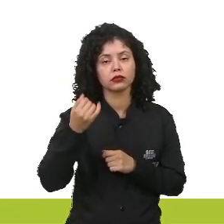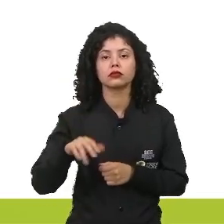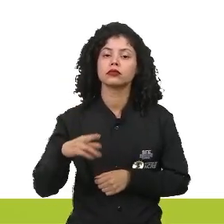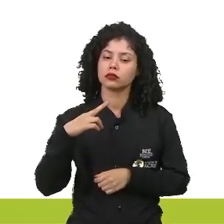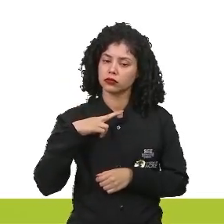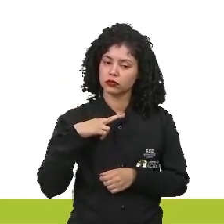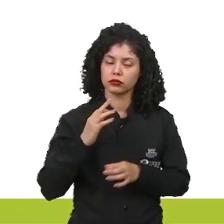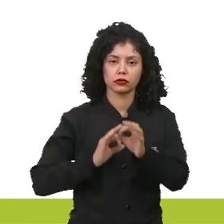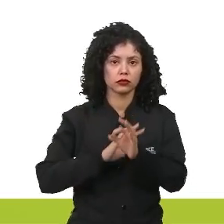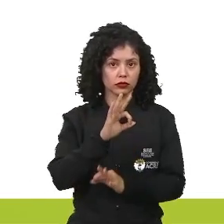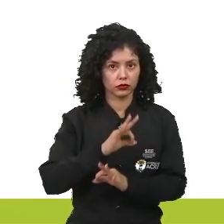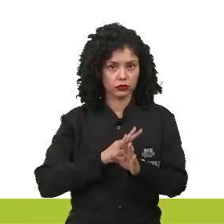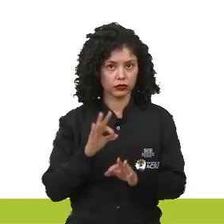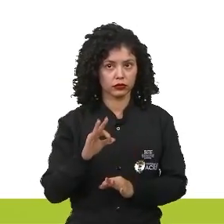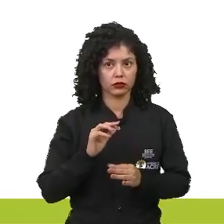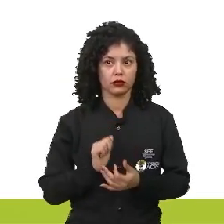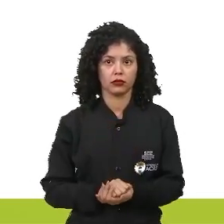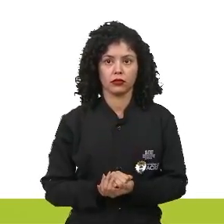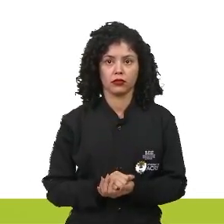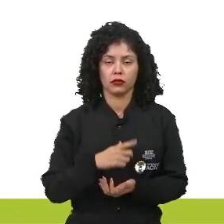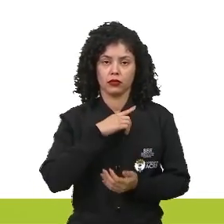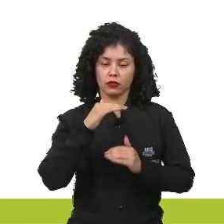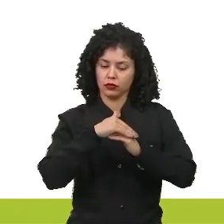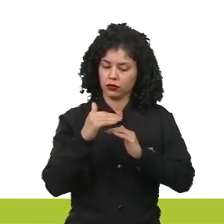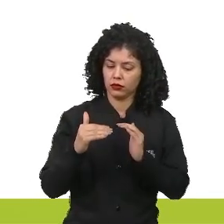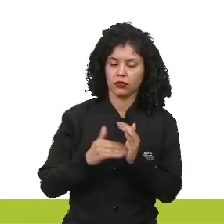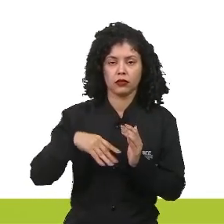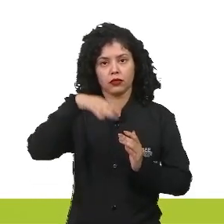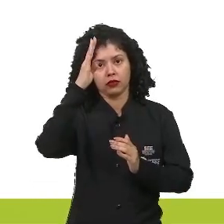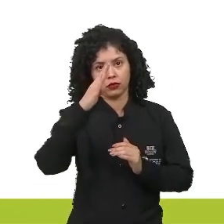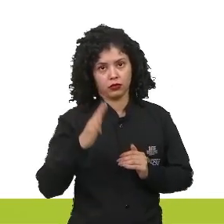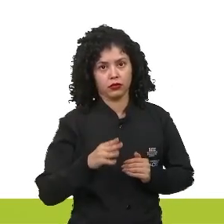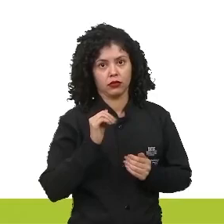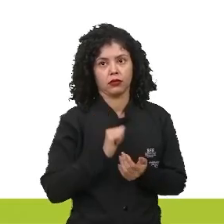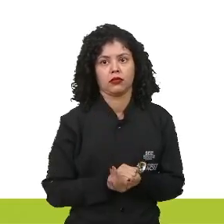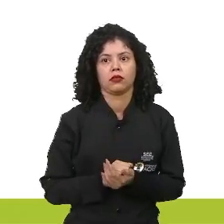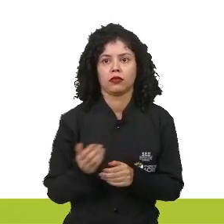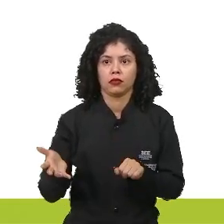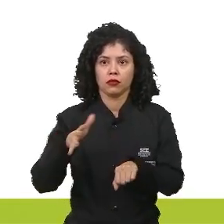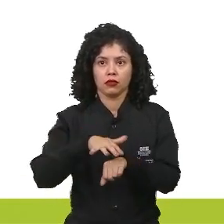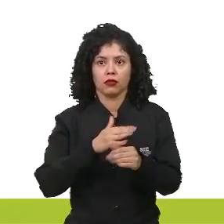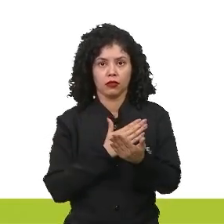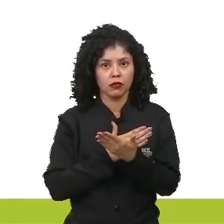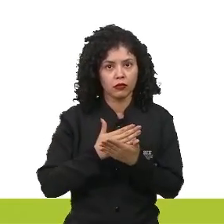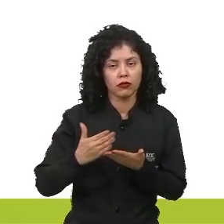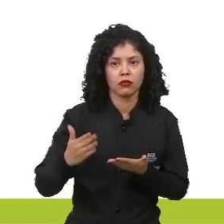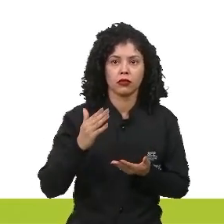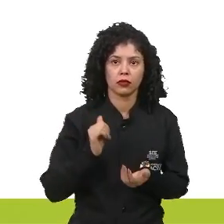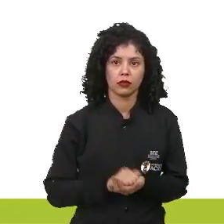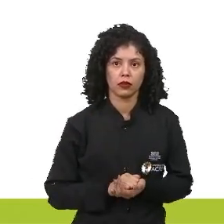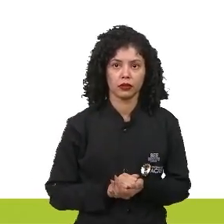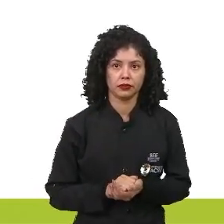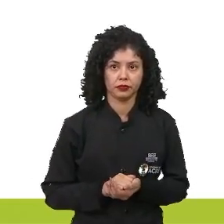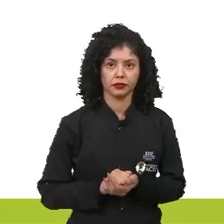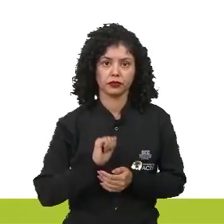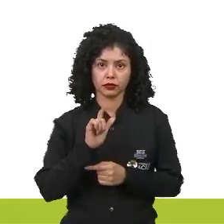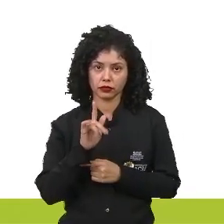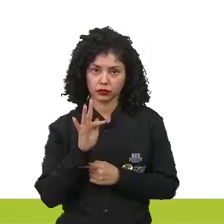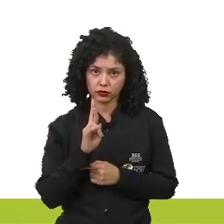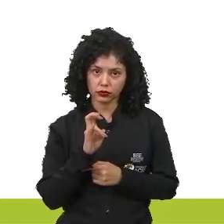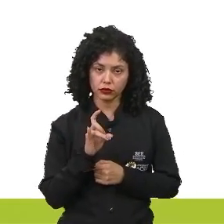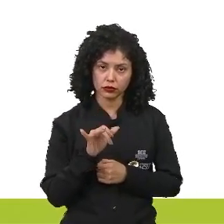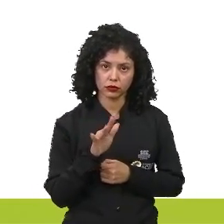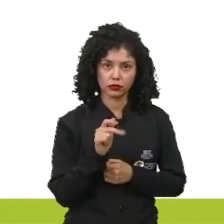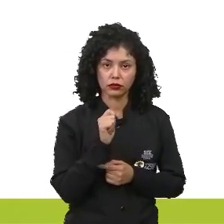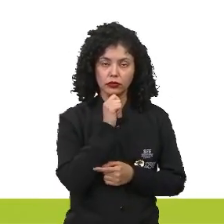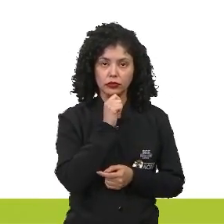que se organizavam e iam desbravar aí todo o interior do Brasil. Lembrando que a colonização começa da região mais litorânea. Então, ao